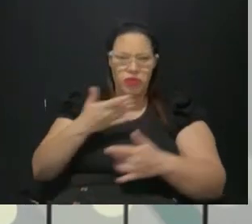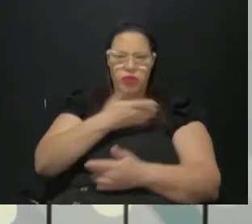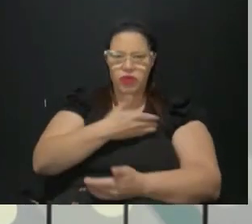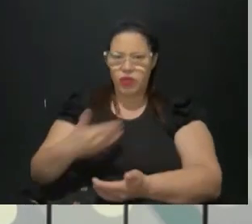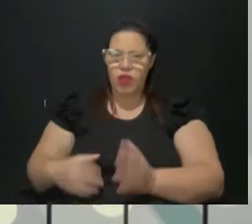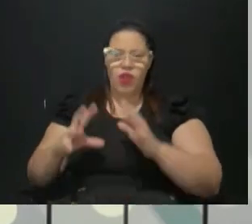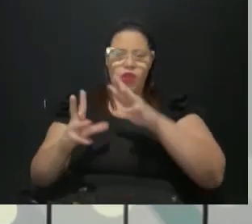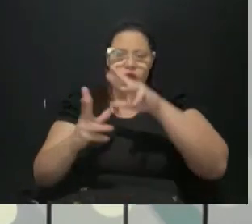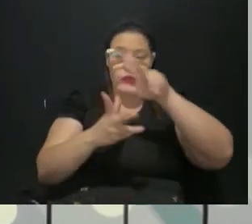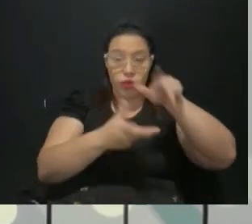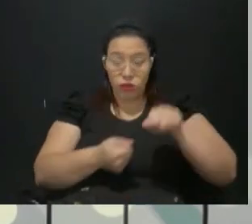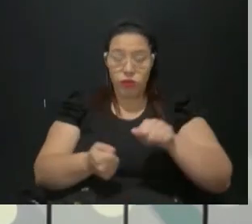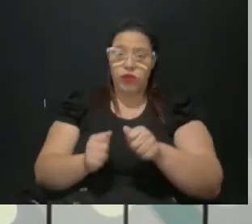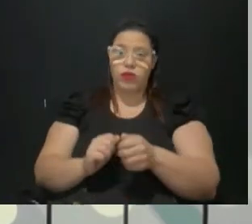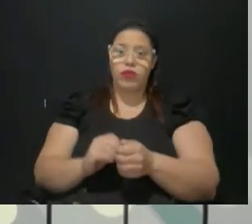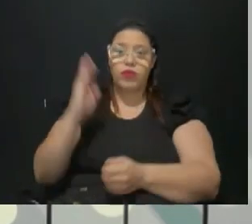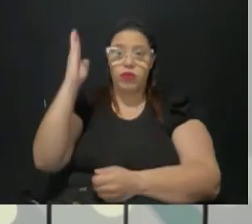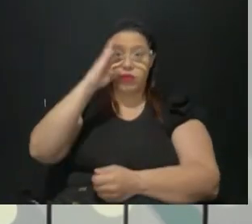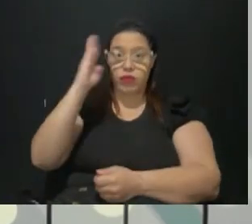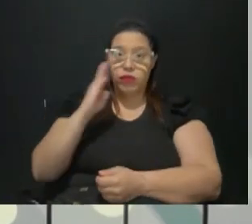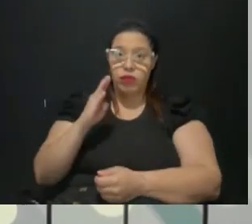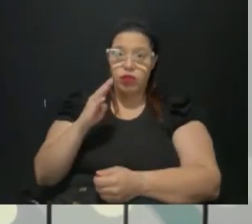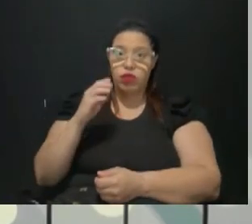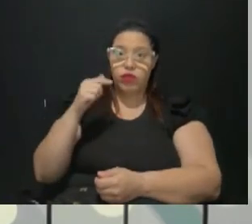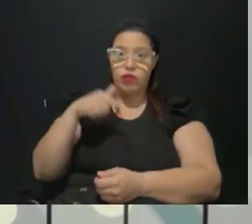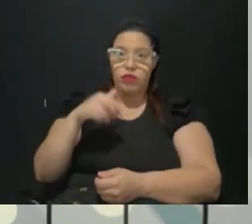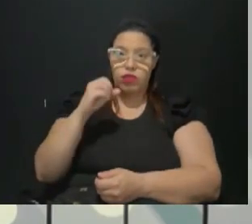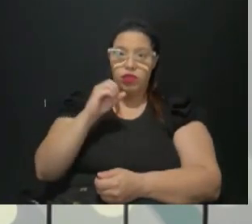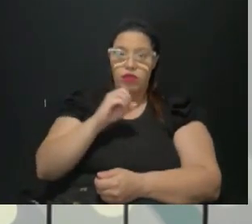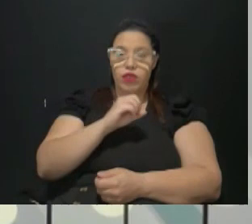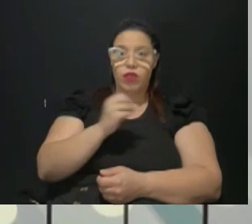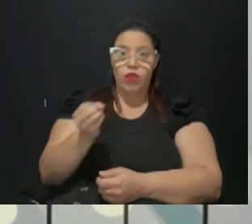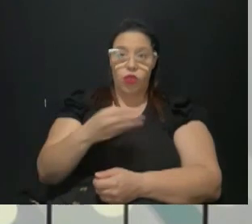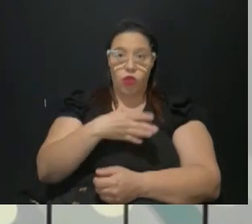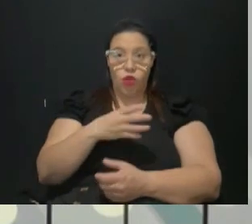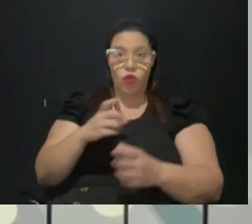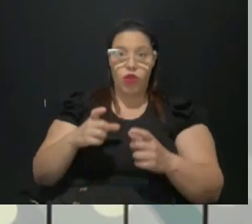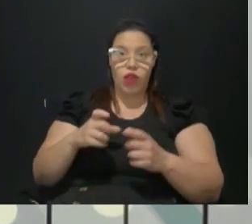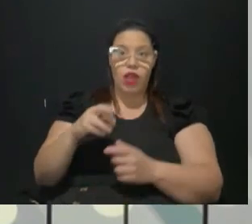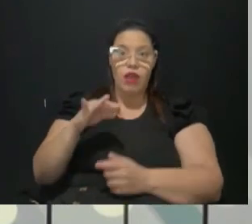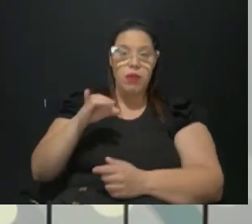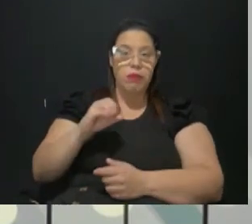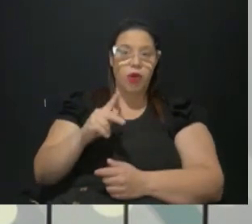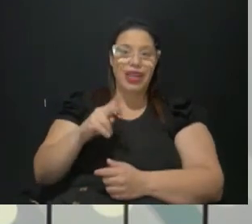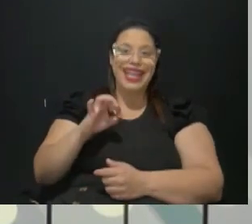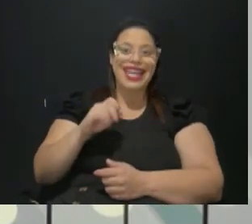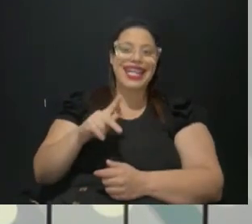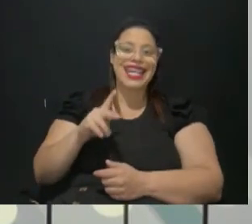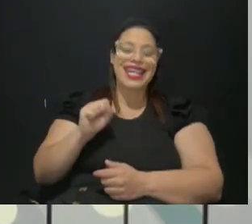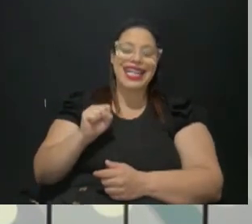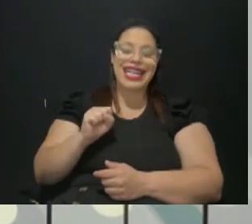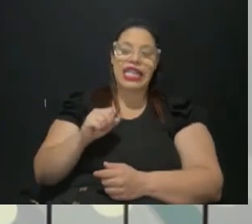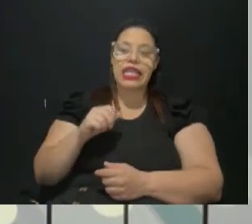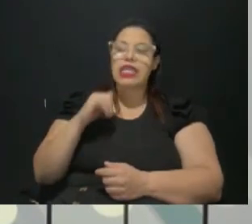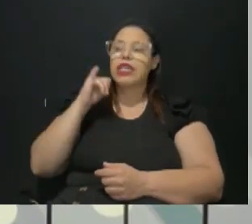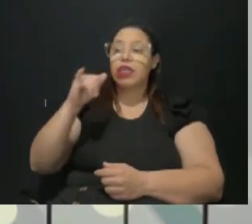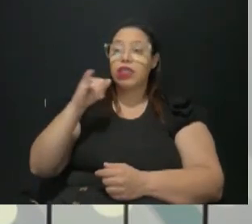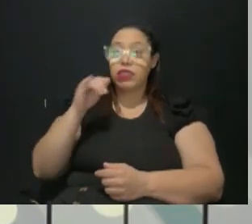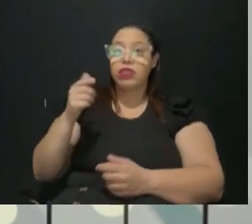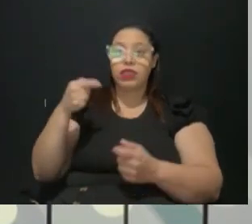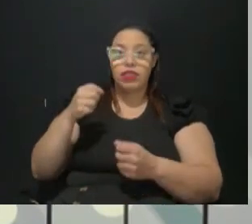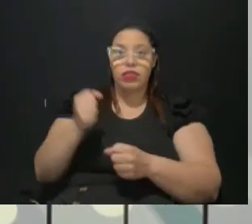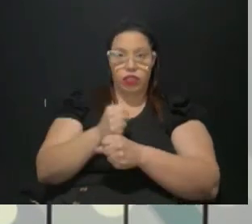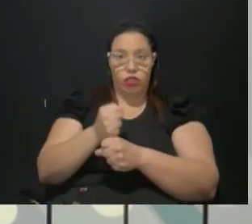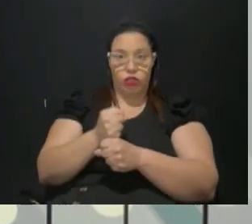importância internacional. No Brasil, 709 casos por Mpox foram notificados